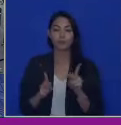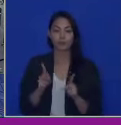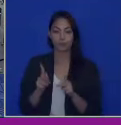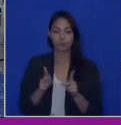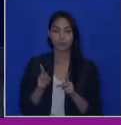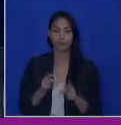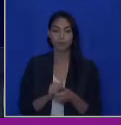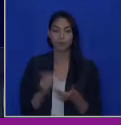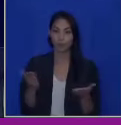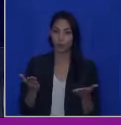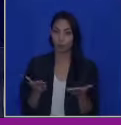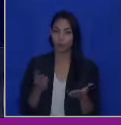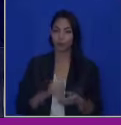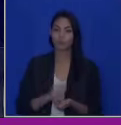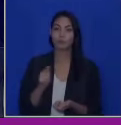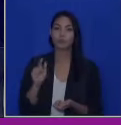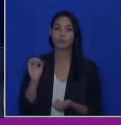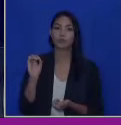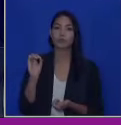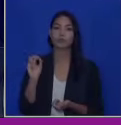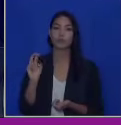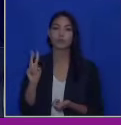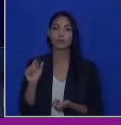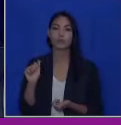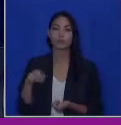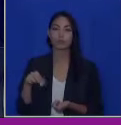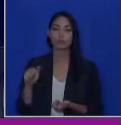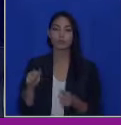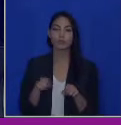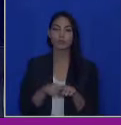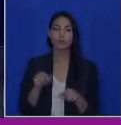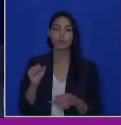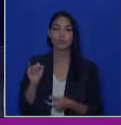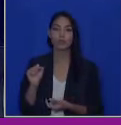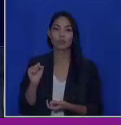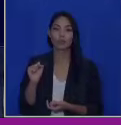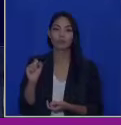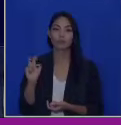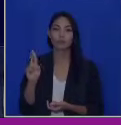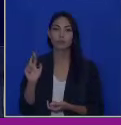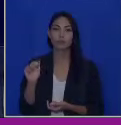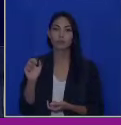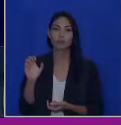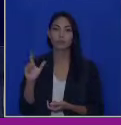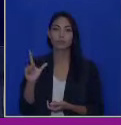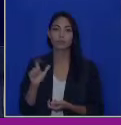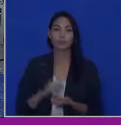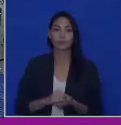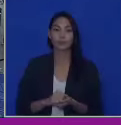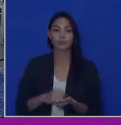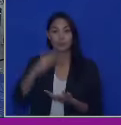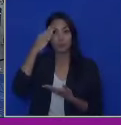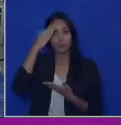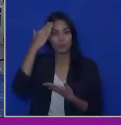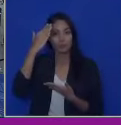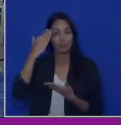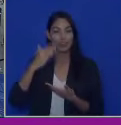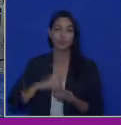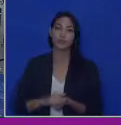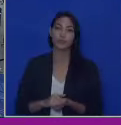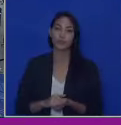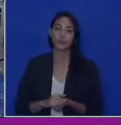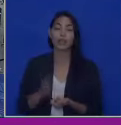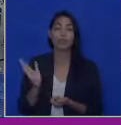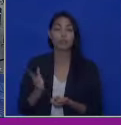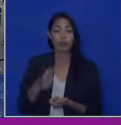dois auditores populares, a Giovana Pereira e o Israel Bonfim. Obrigada pela presença. Eles já acompanharam de perto